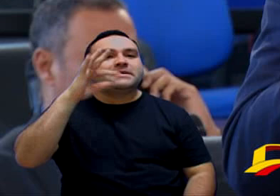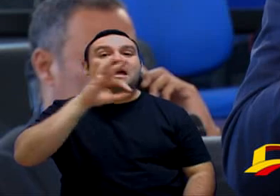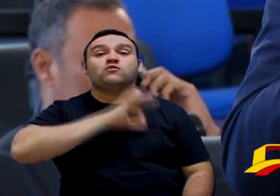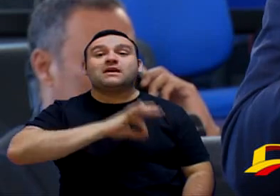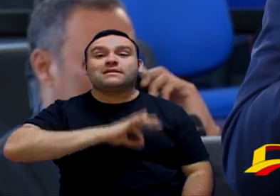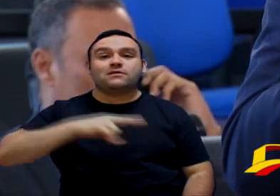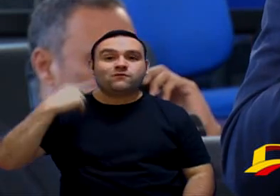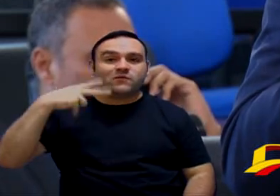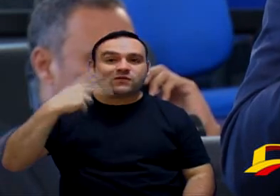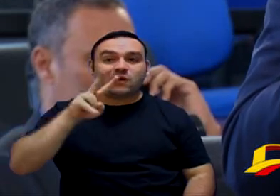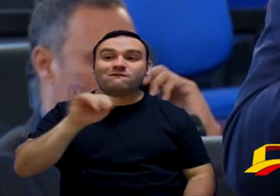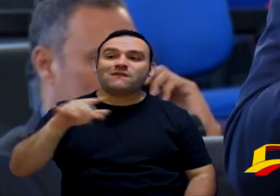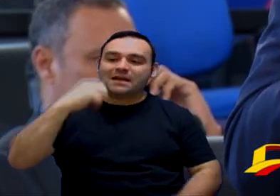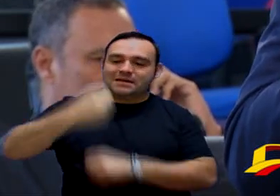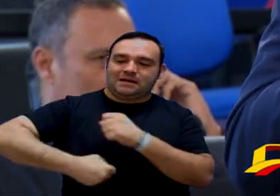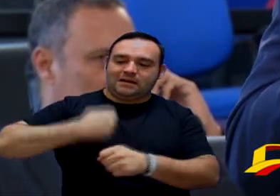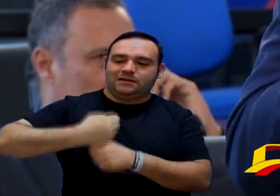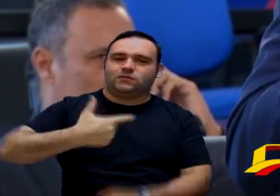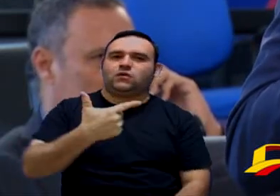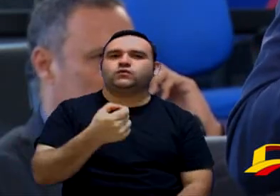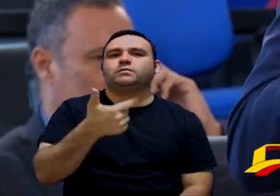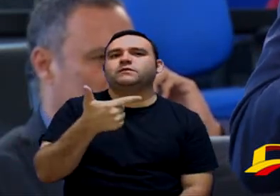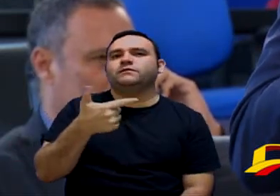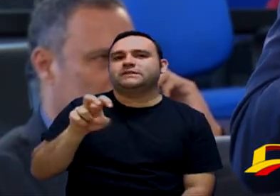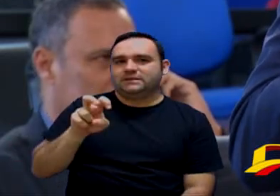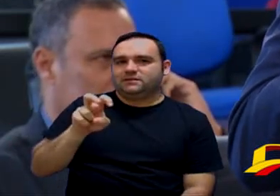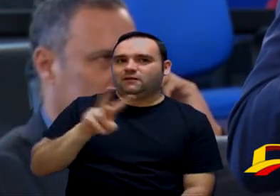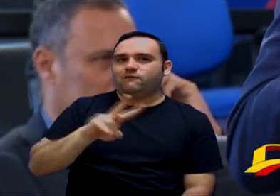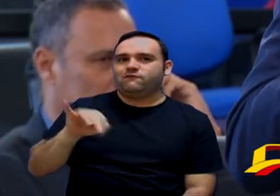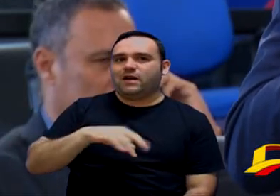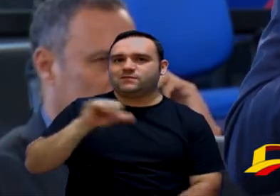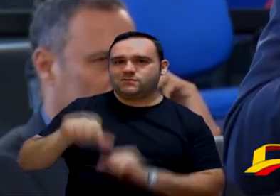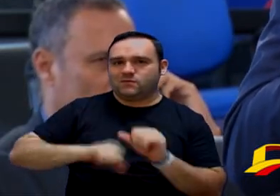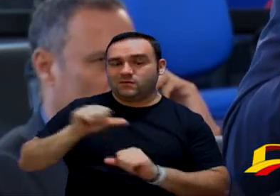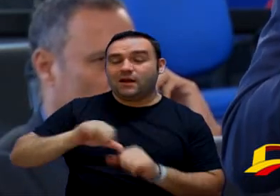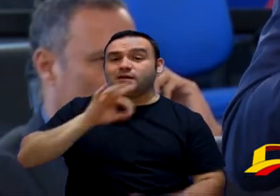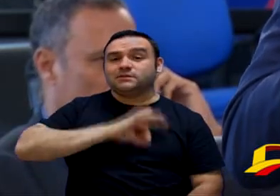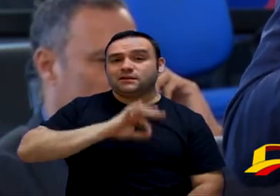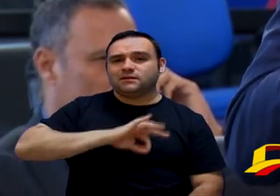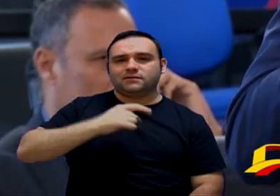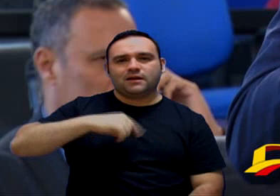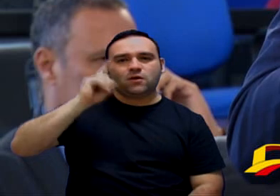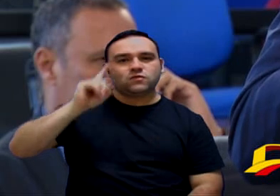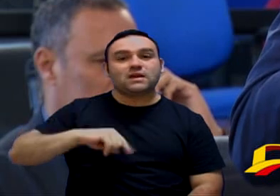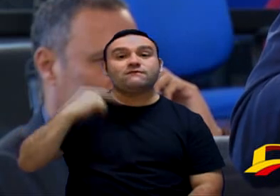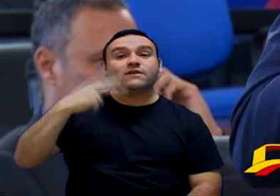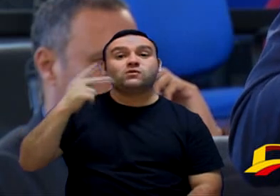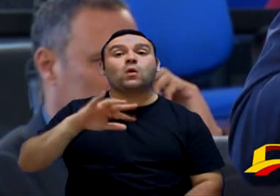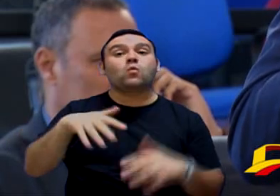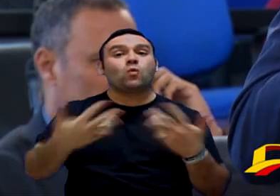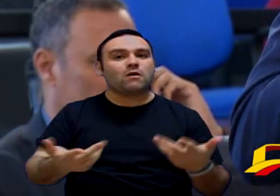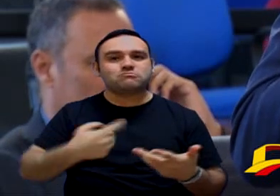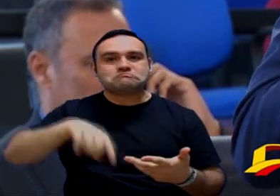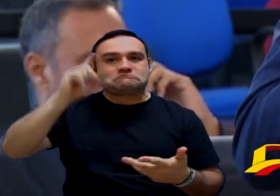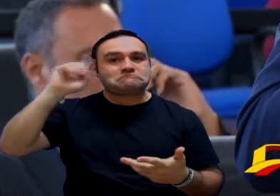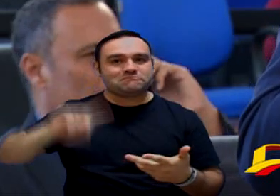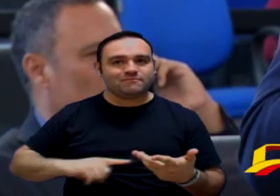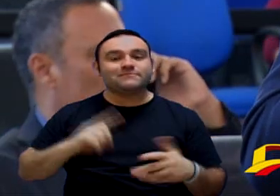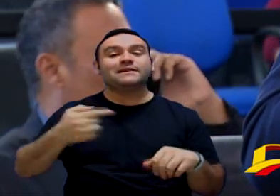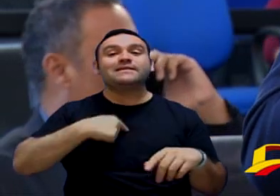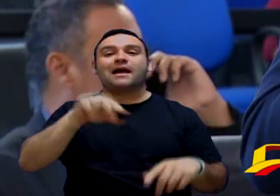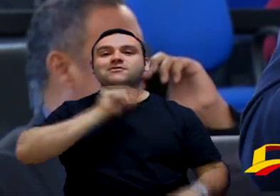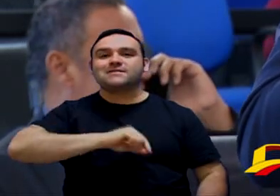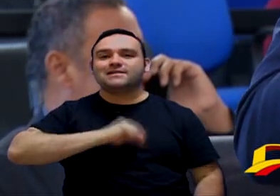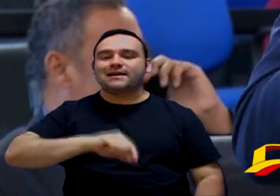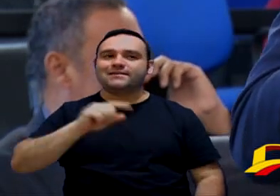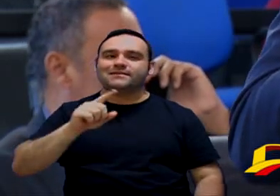salário dos vereadores que vão vir para 2025 não seria nem vereadores vão estar aqui um